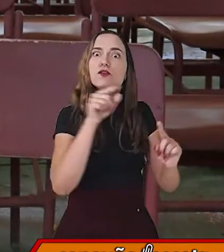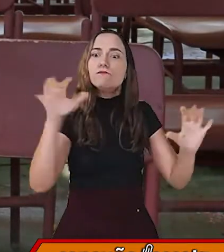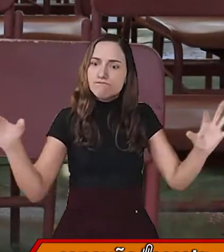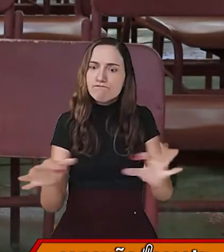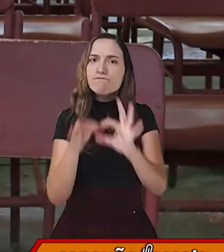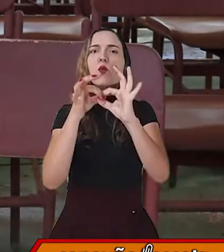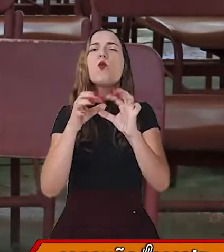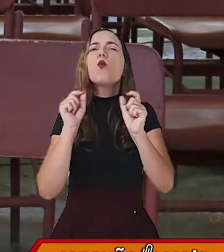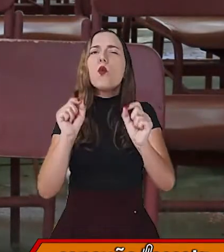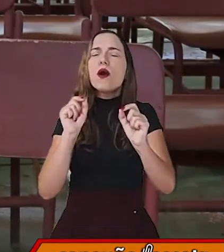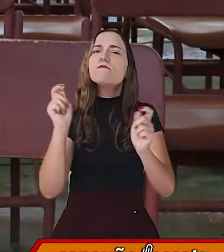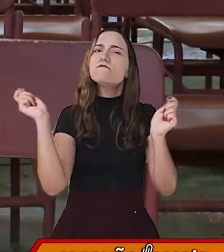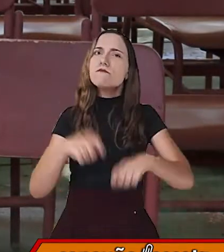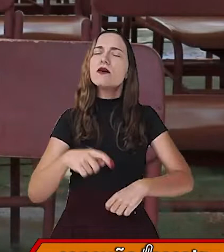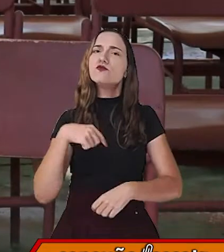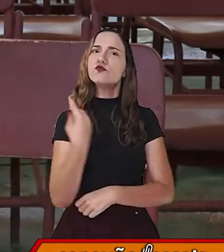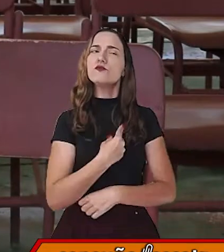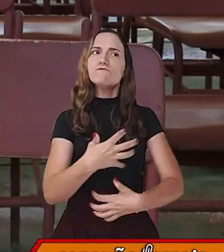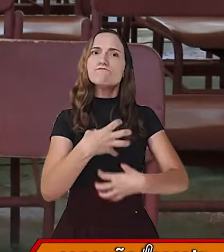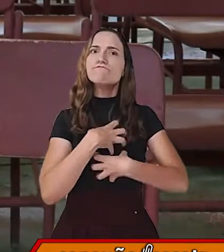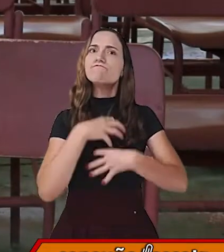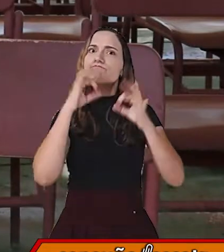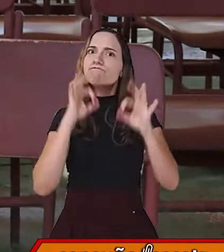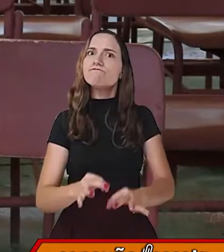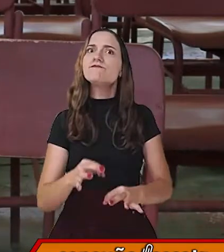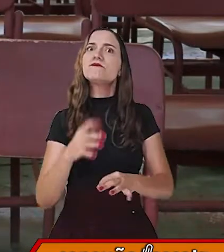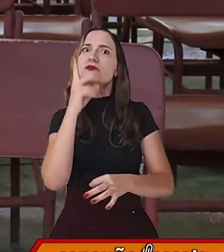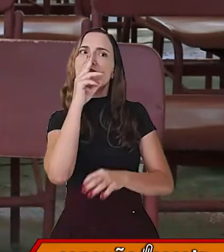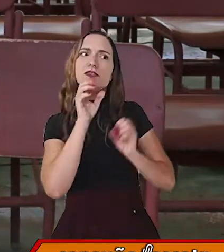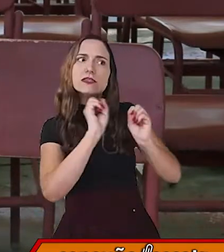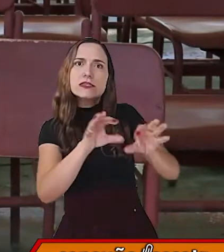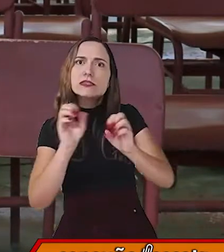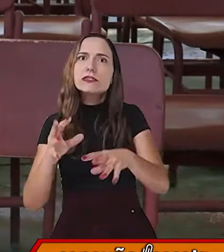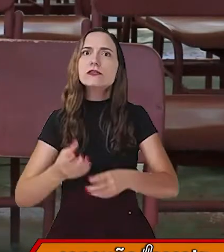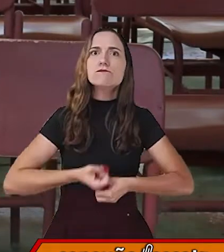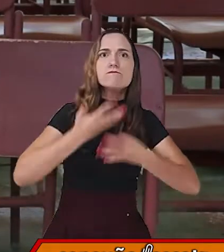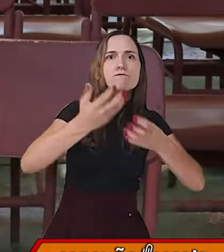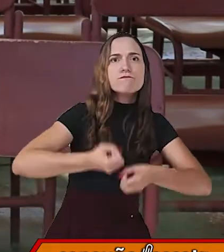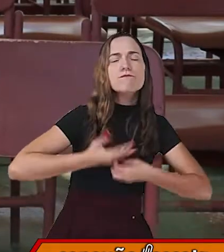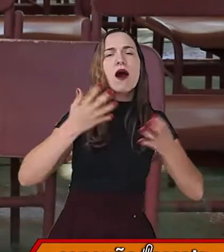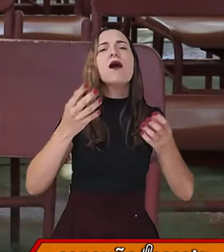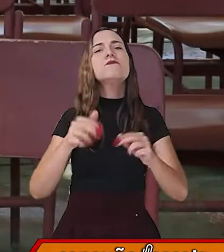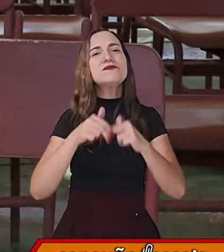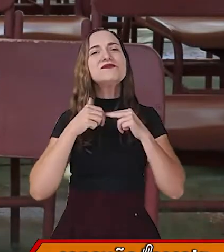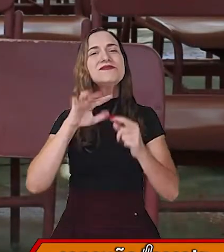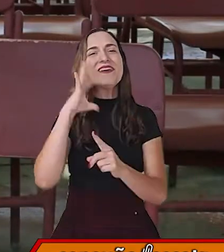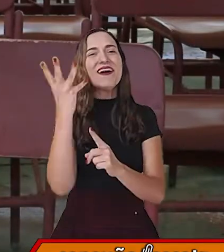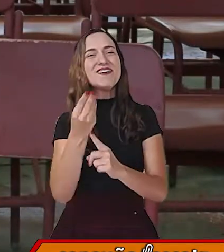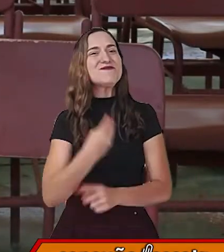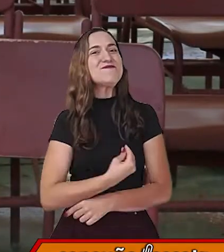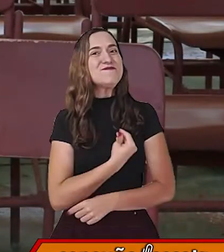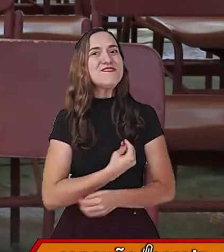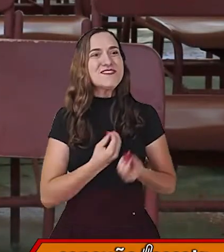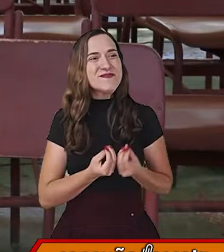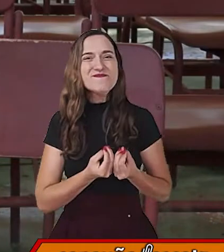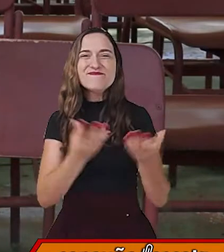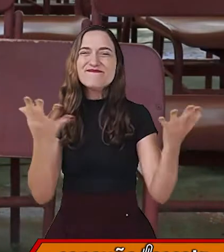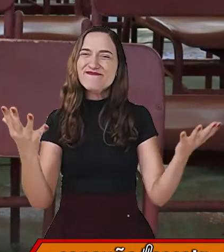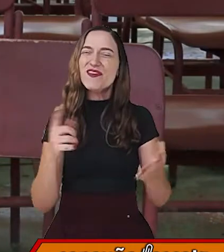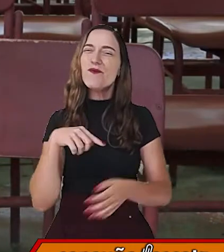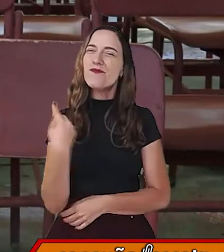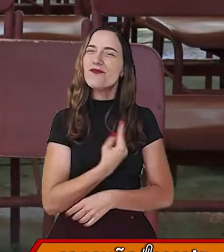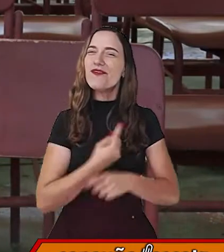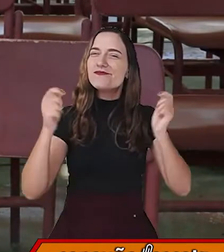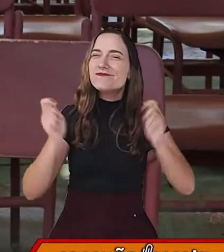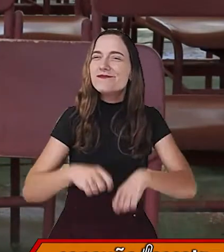fala, ela ensina, ela toca o nosso coração, a arte faz a gente mudar. E é por isso que a arte é vida. E cada vez mais, gente, que